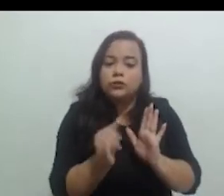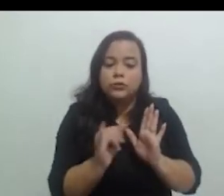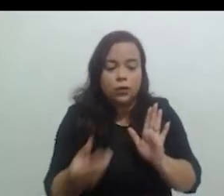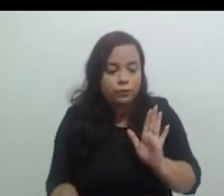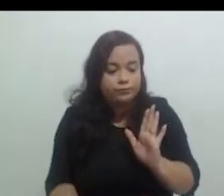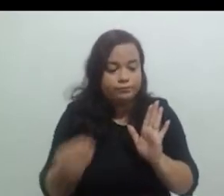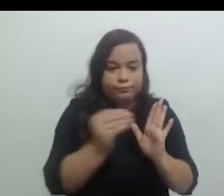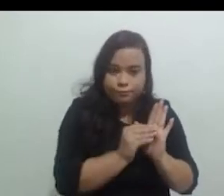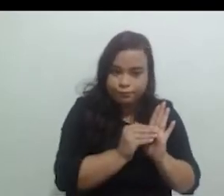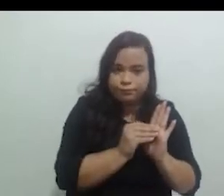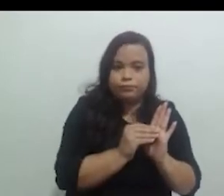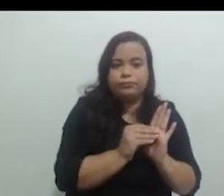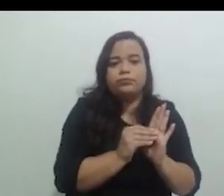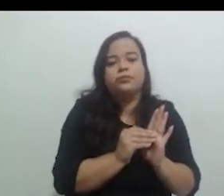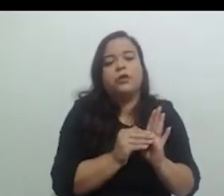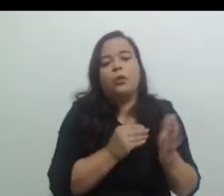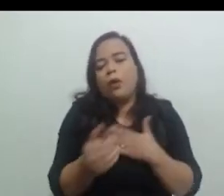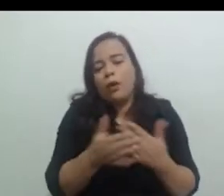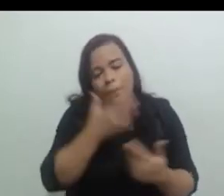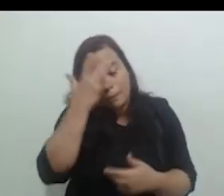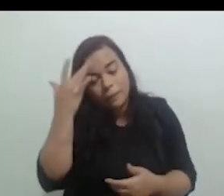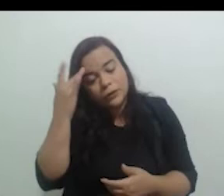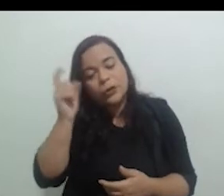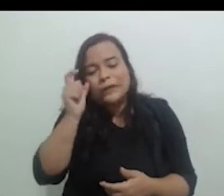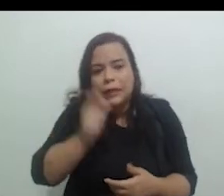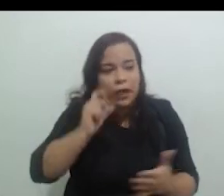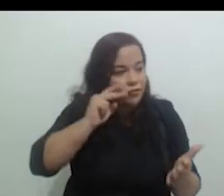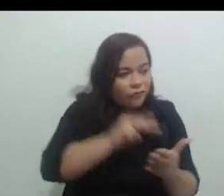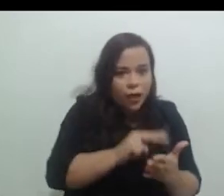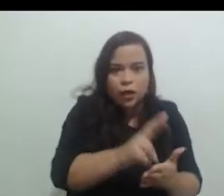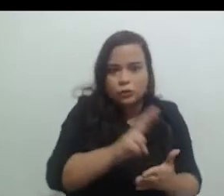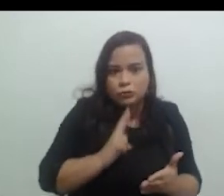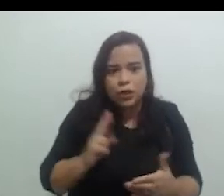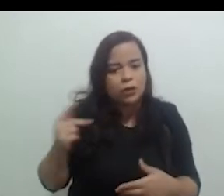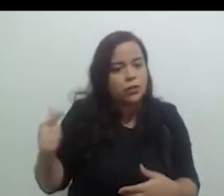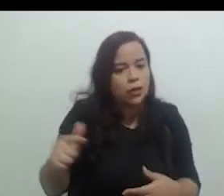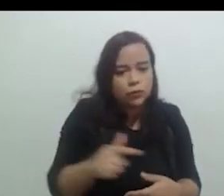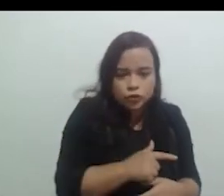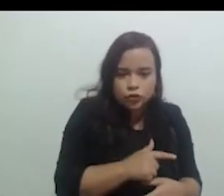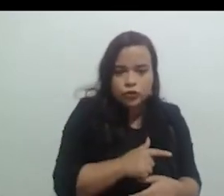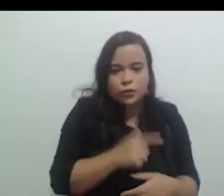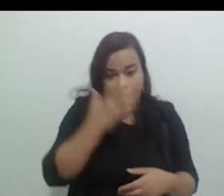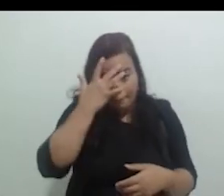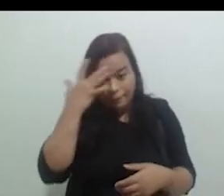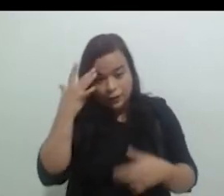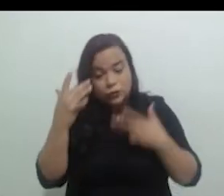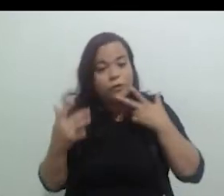o interessado, não houve nenhuma manifestação que impugnasse a petição inicial.